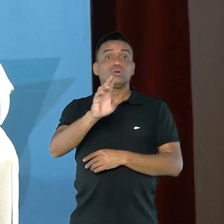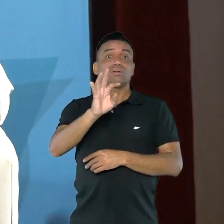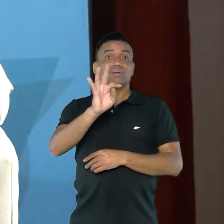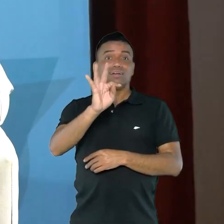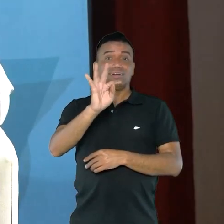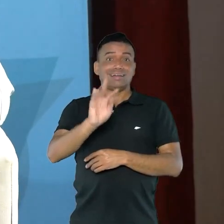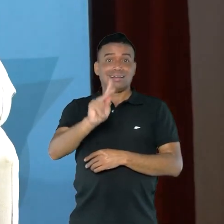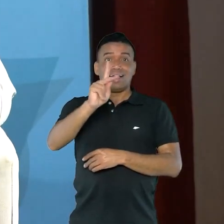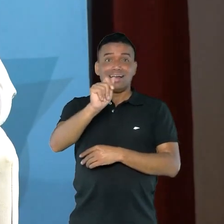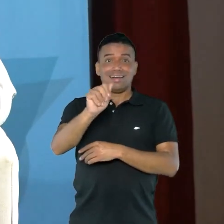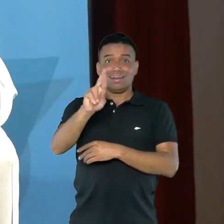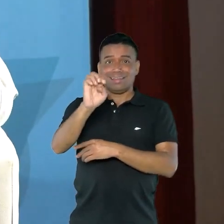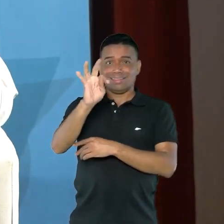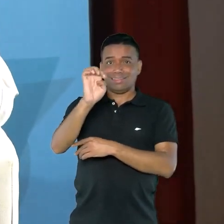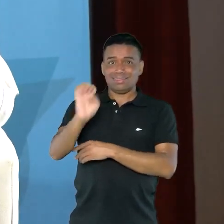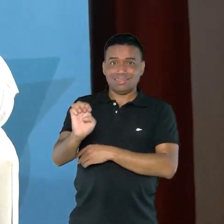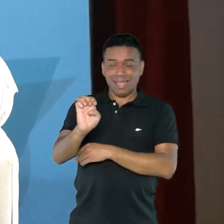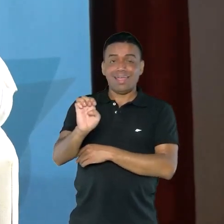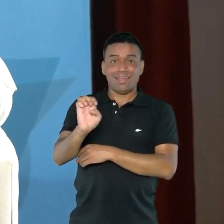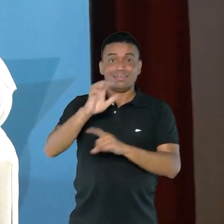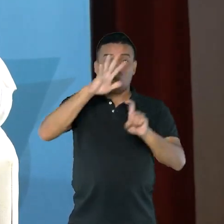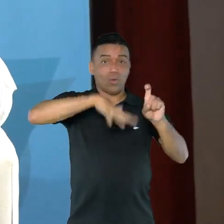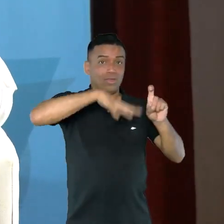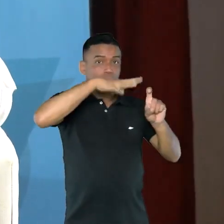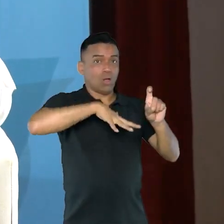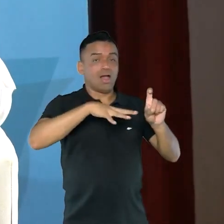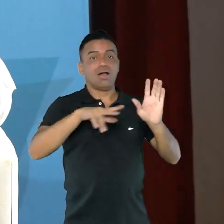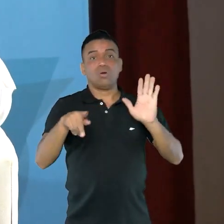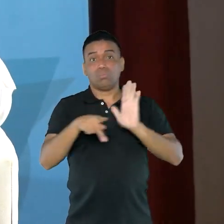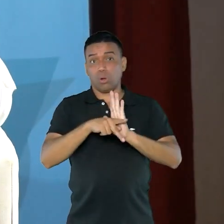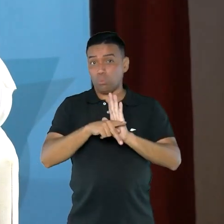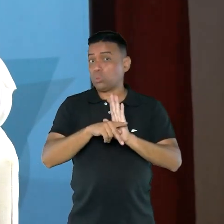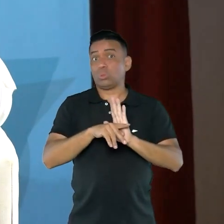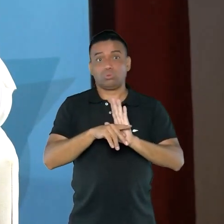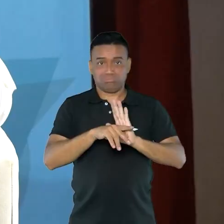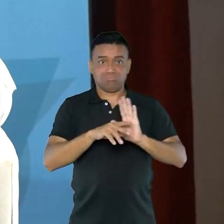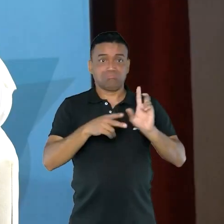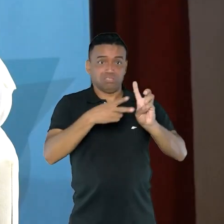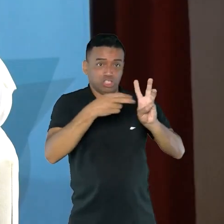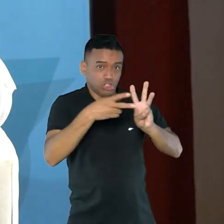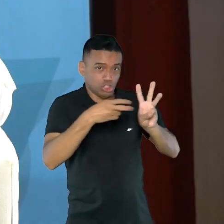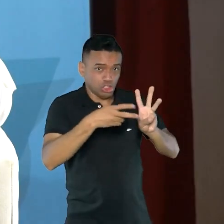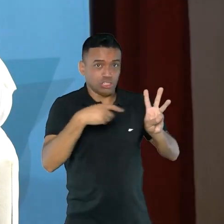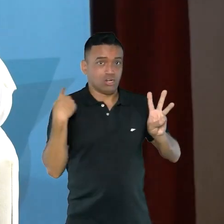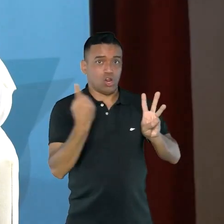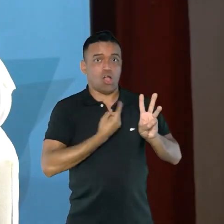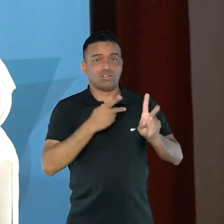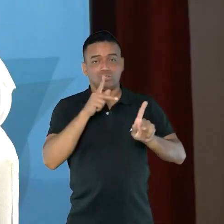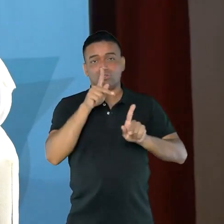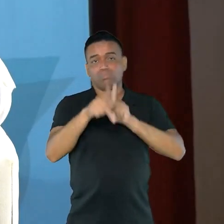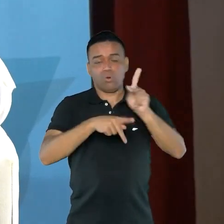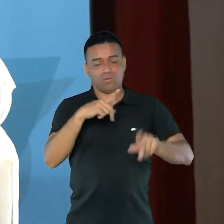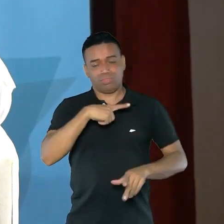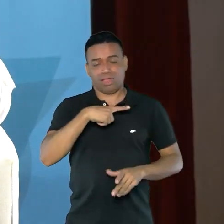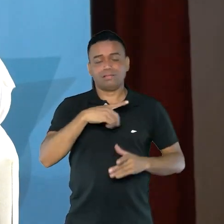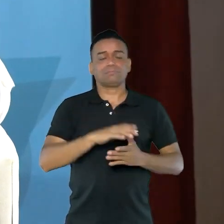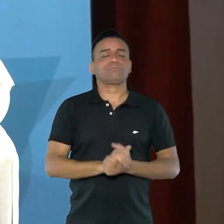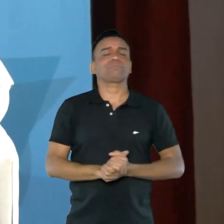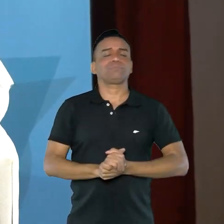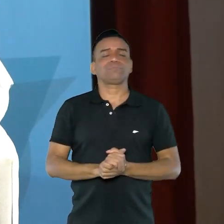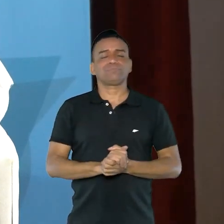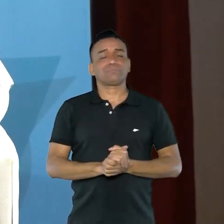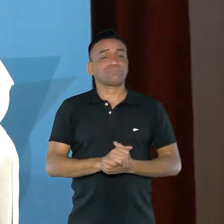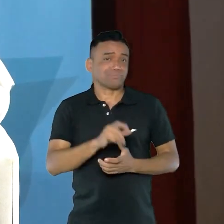chama de Iemongaraí, que é um ritual que tem